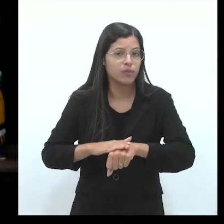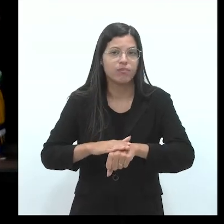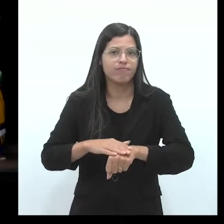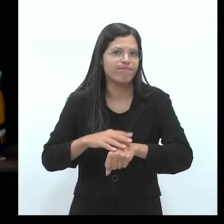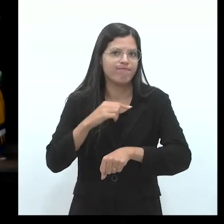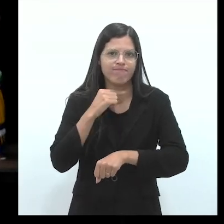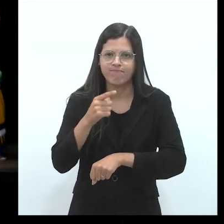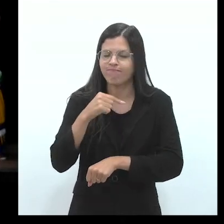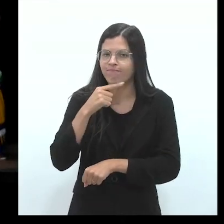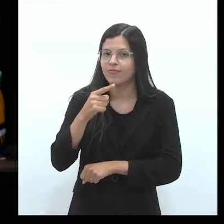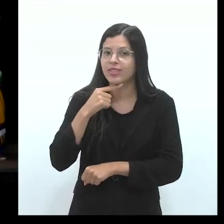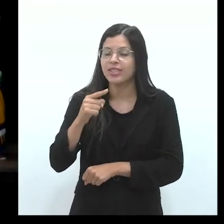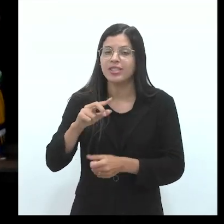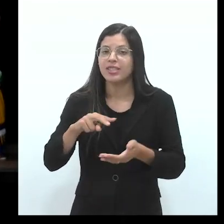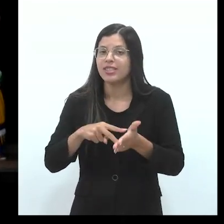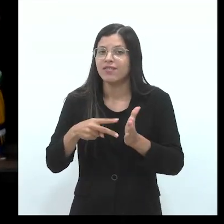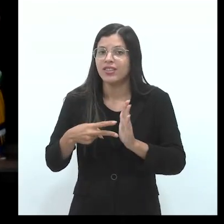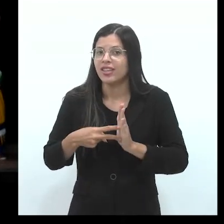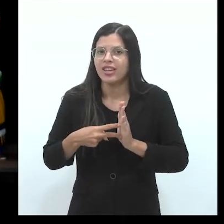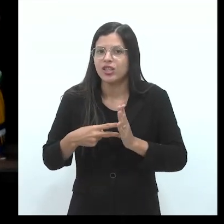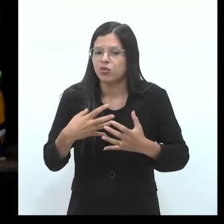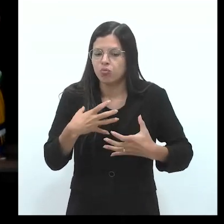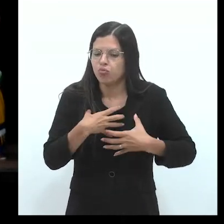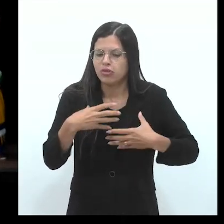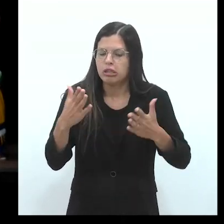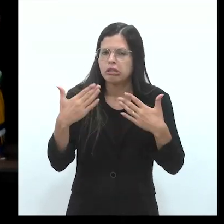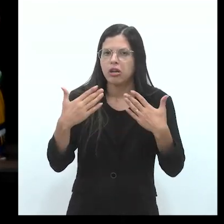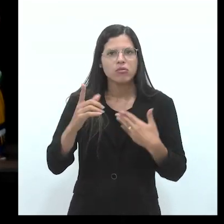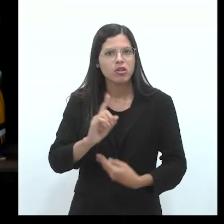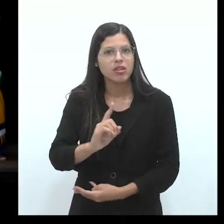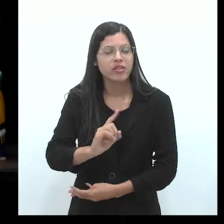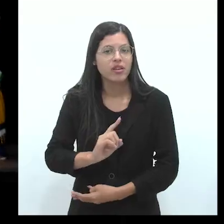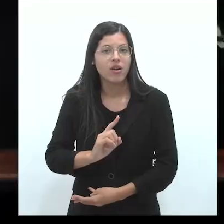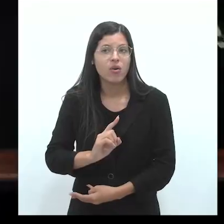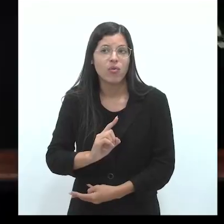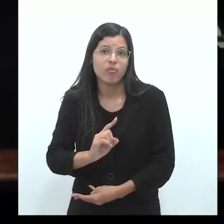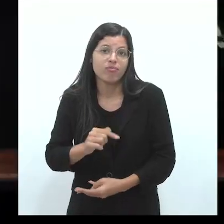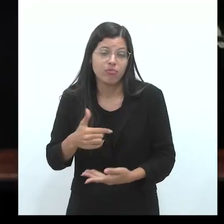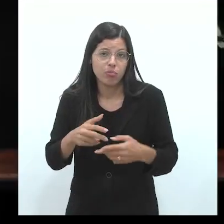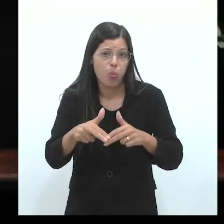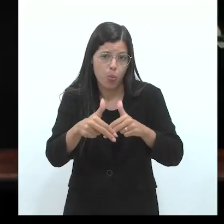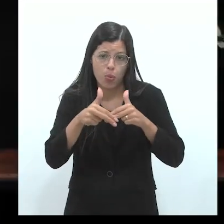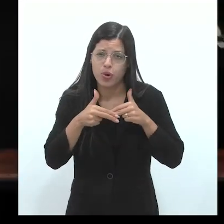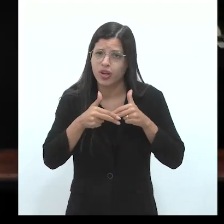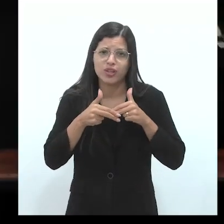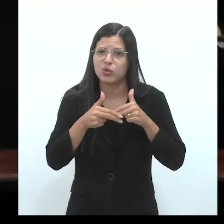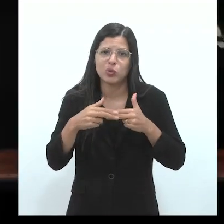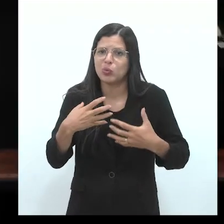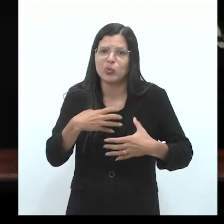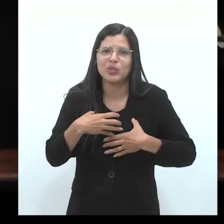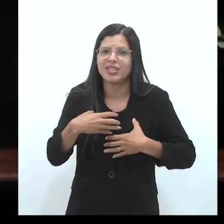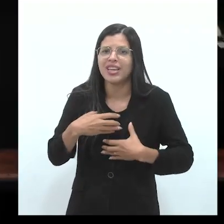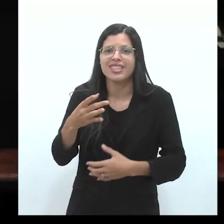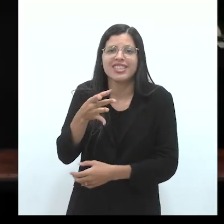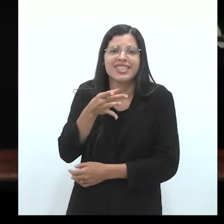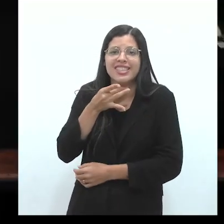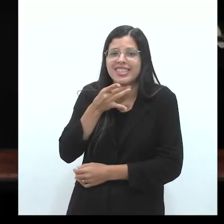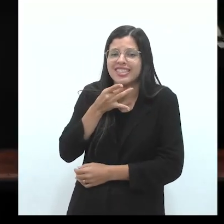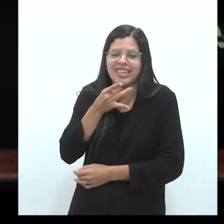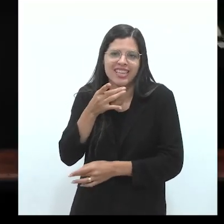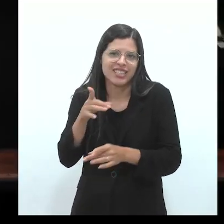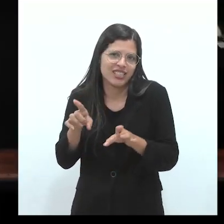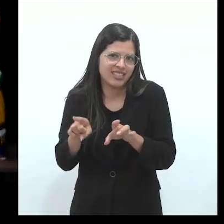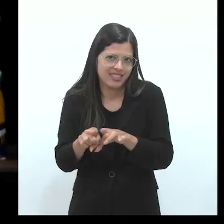temperatura e isso significa que nós não sentimos calor. Então, a partir do momento que você não sente calor, você não sente necessidade de se